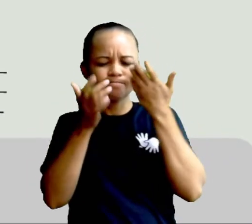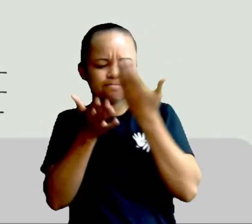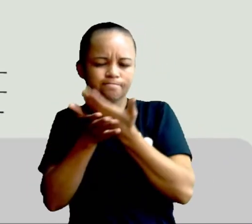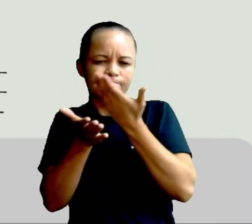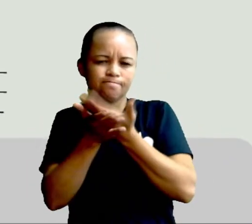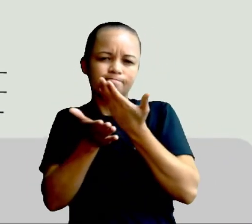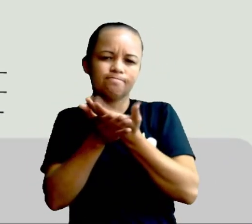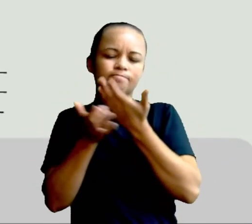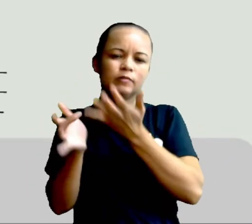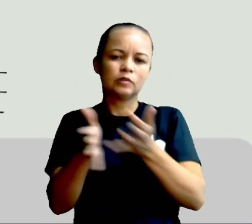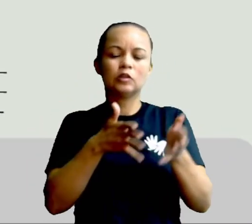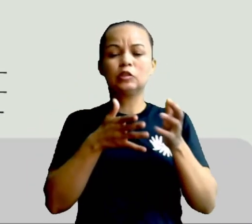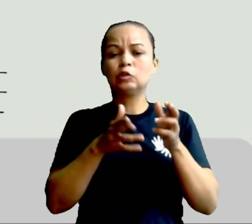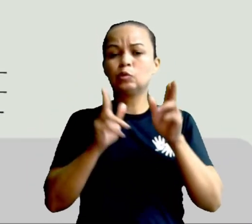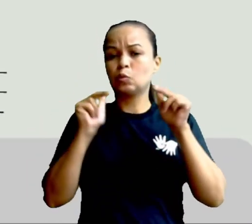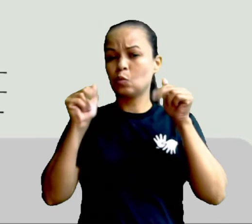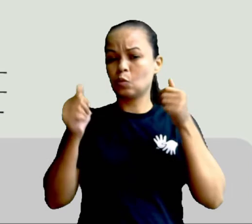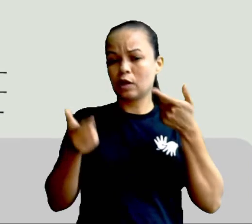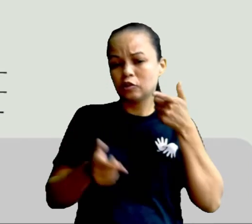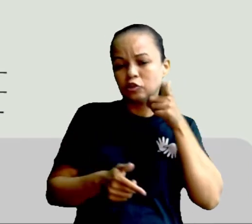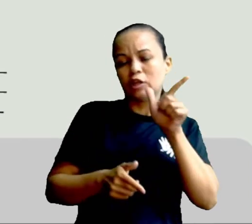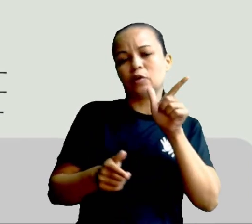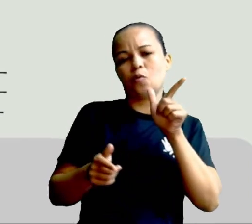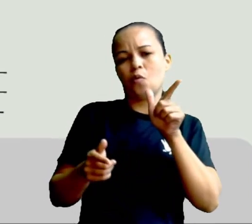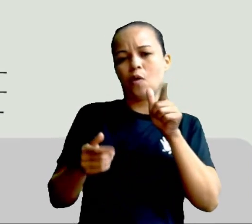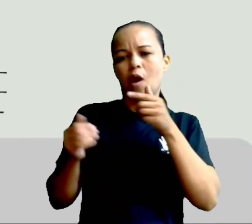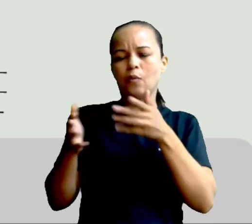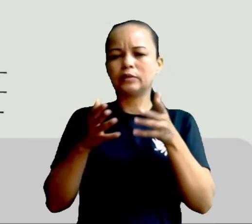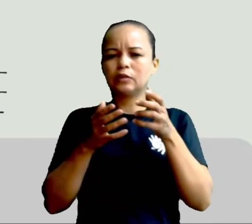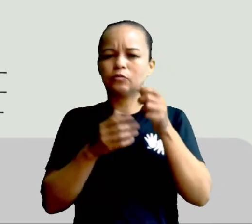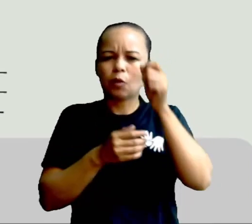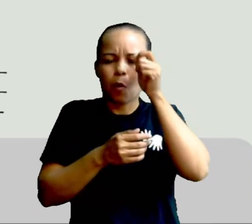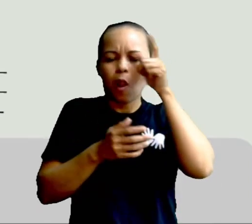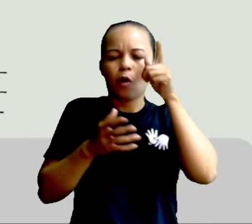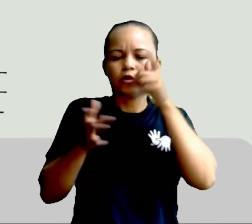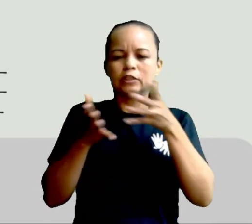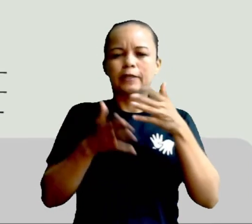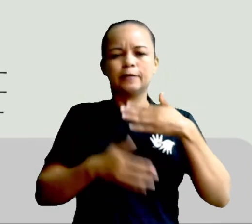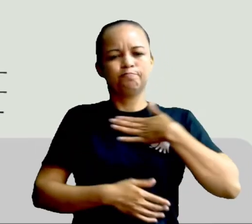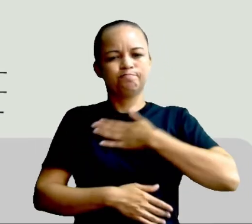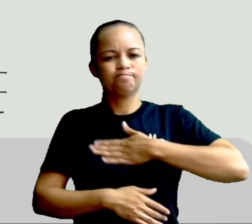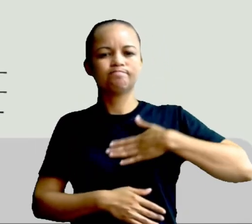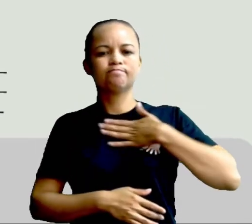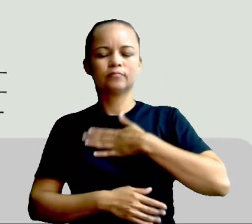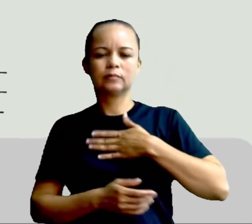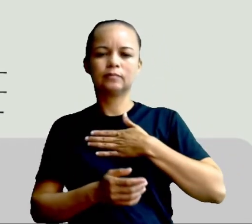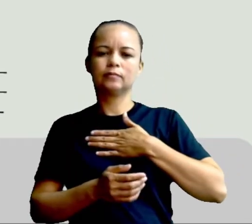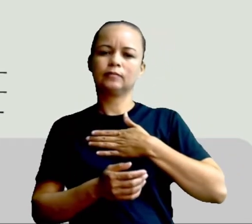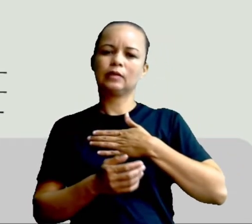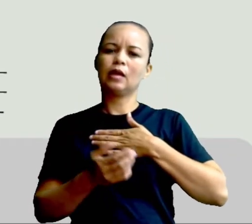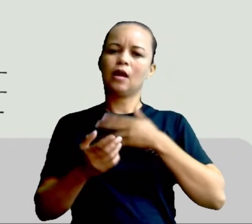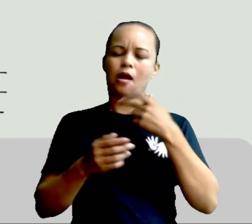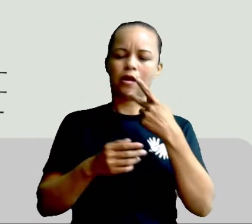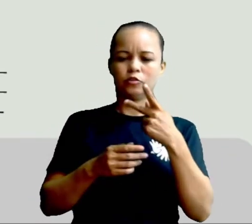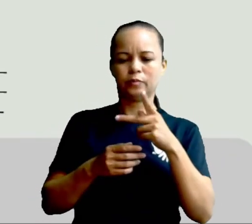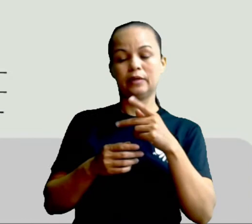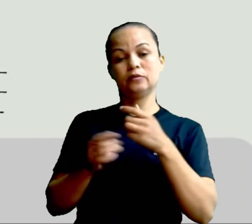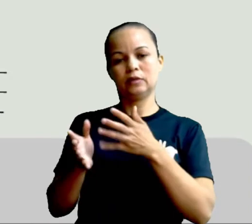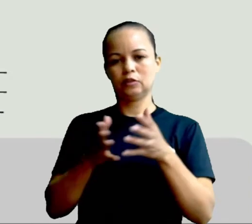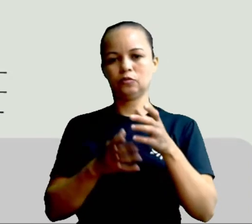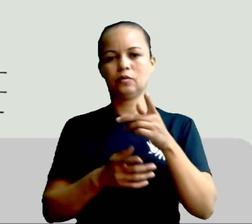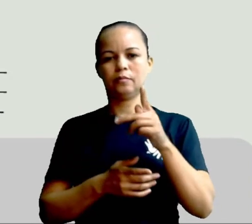de estudos, jamais conseguira chegar a uma dedução lógica e satisfatória a respeito da